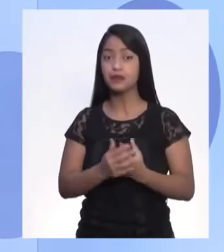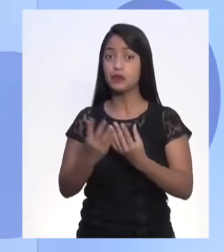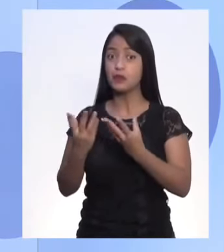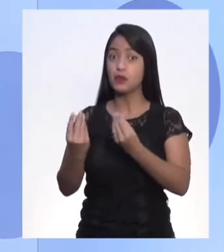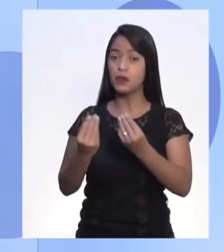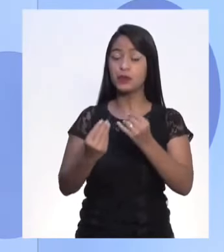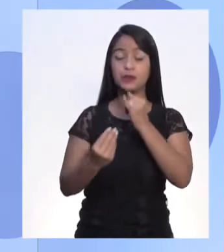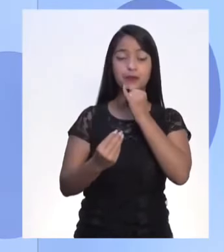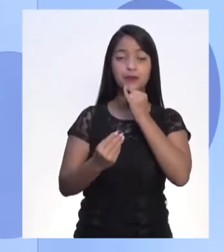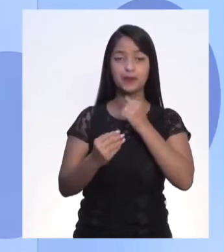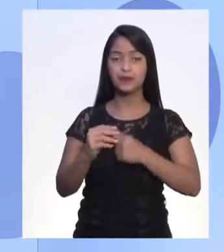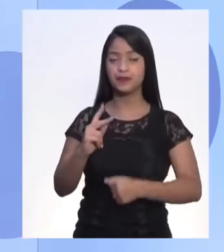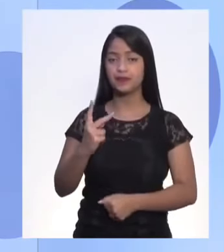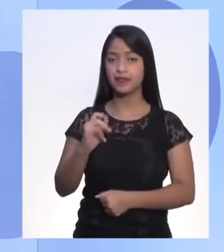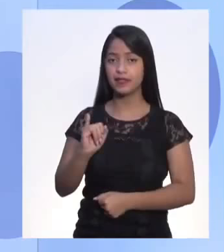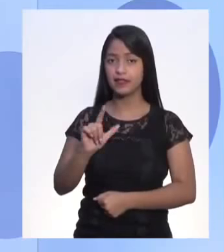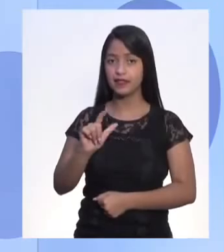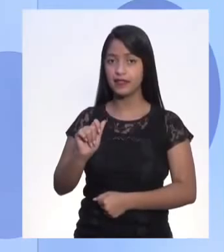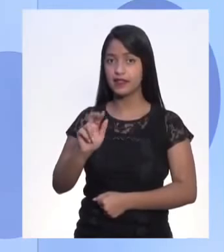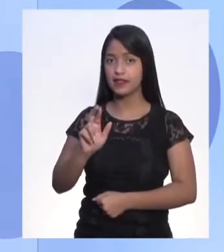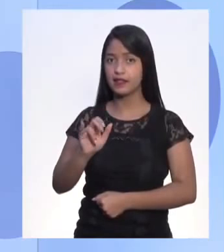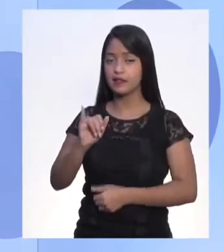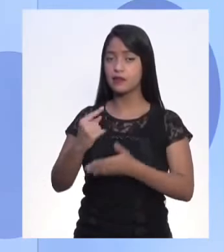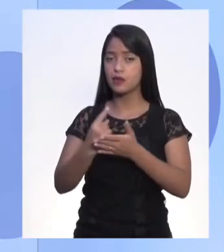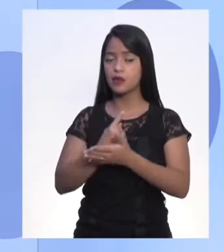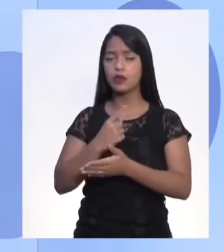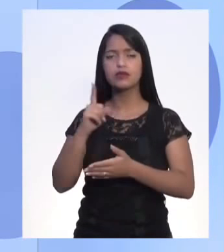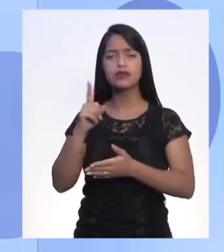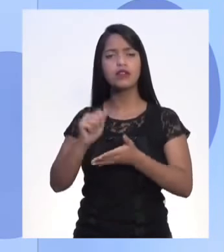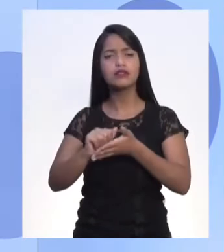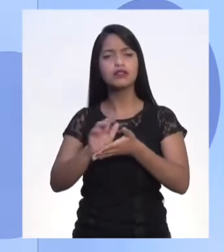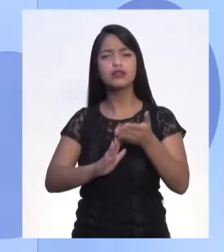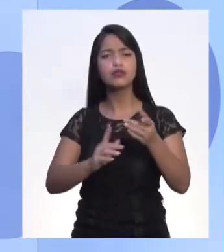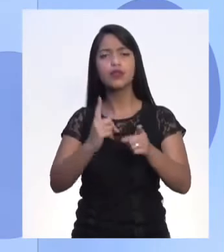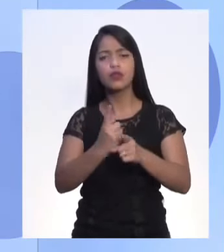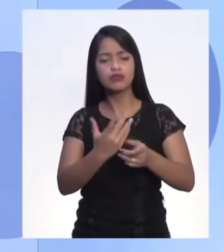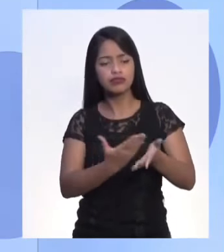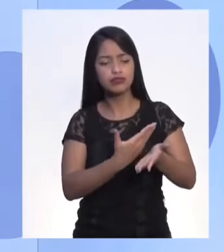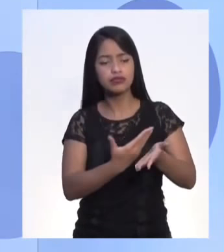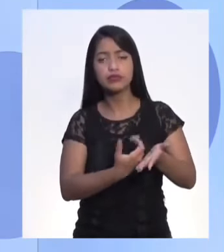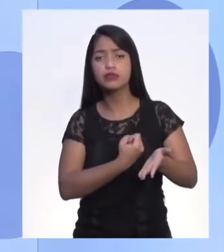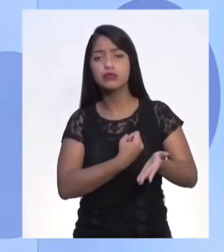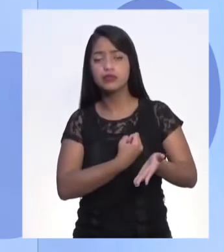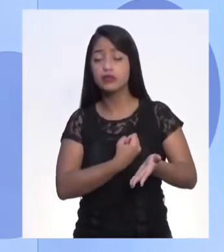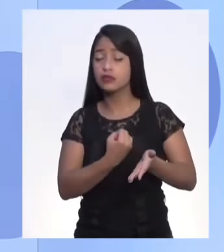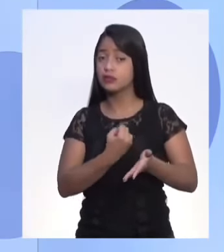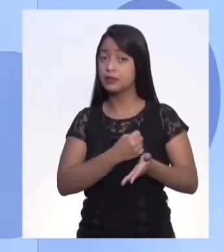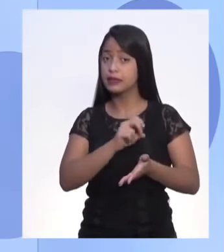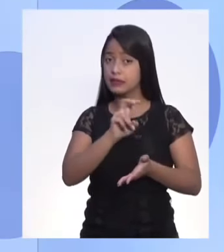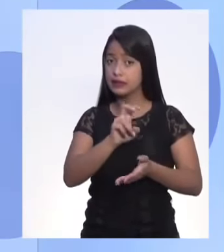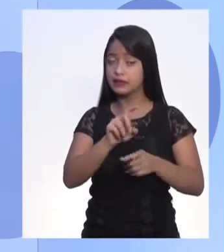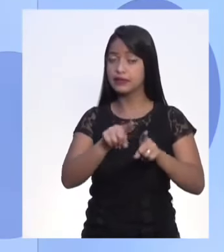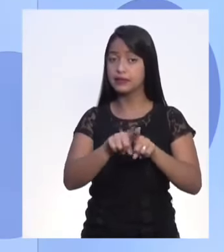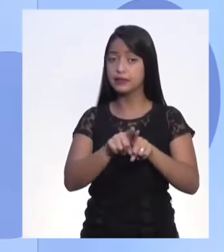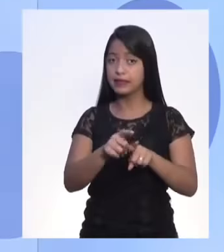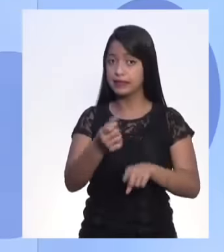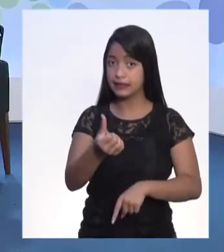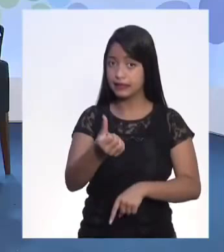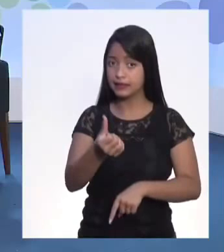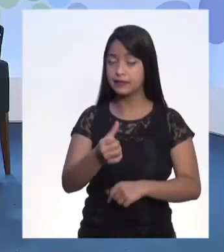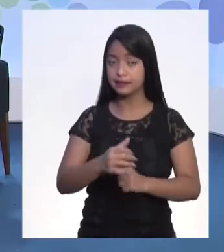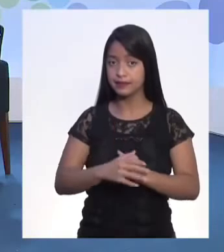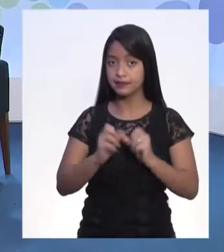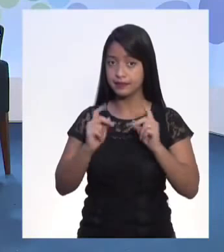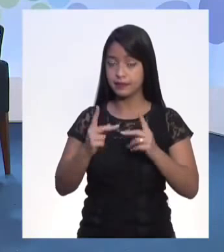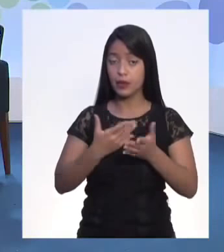Inclusive a Hillary perguntou qual era a página dessa atividade essa página tá na cinco e na seis tá que só nós começamos lá na página 4